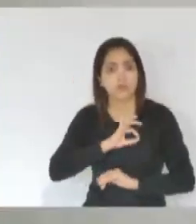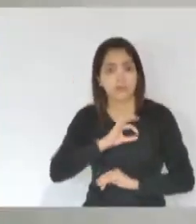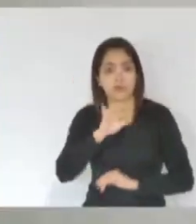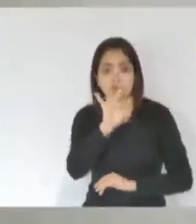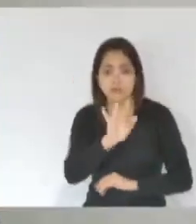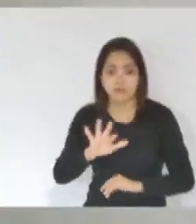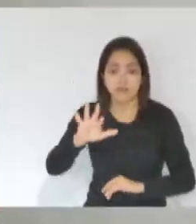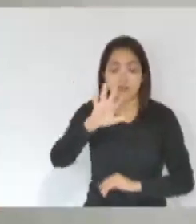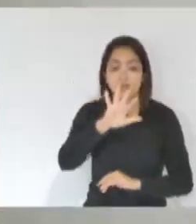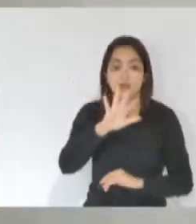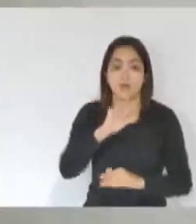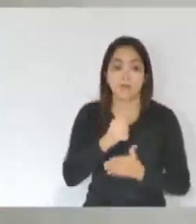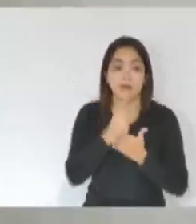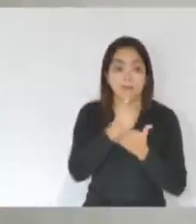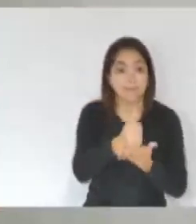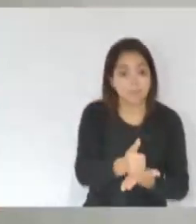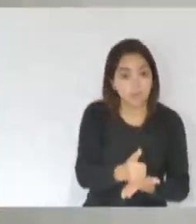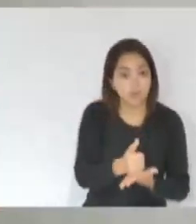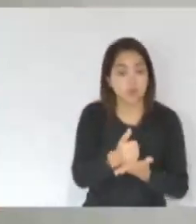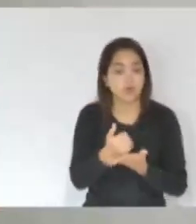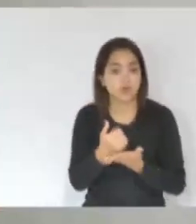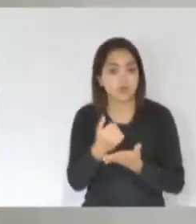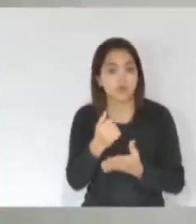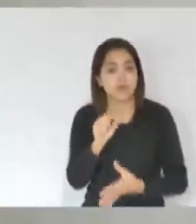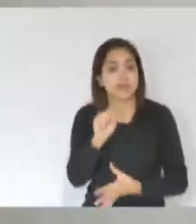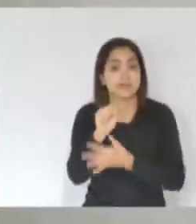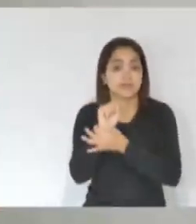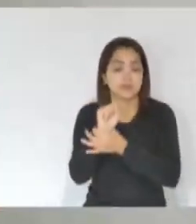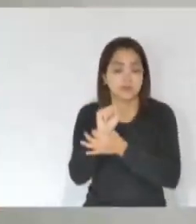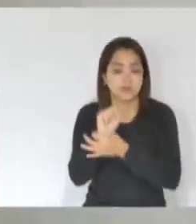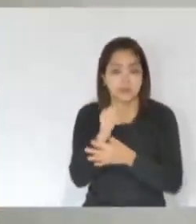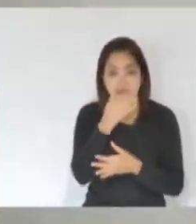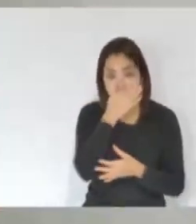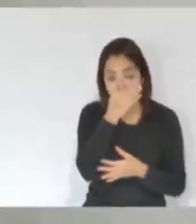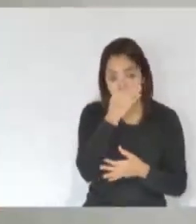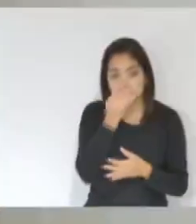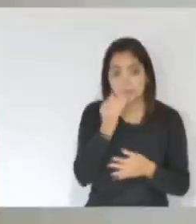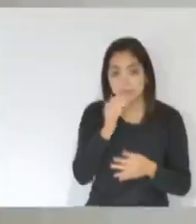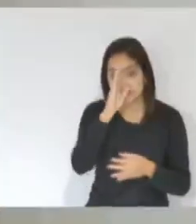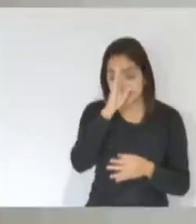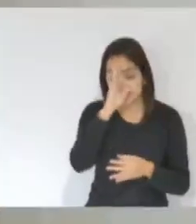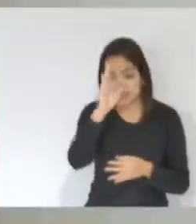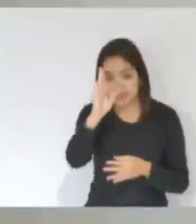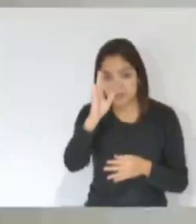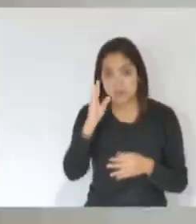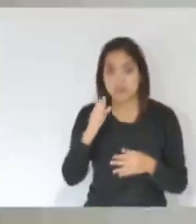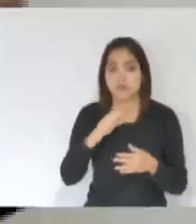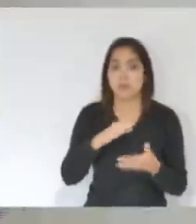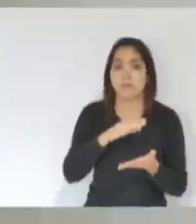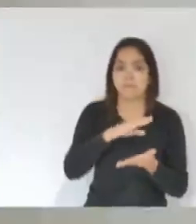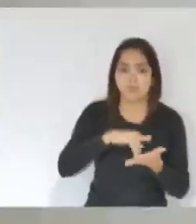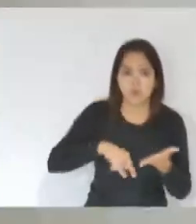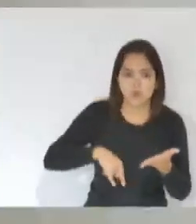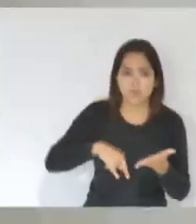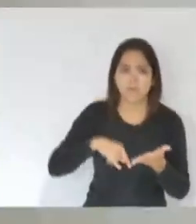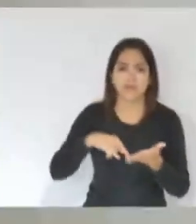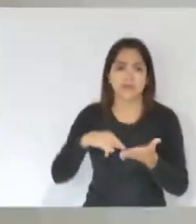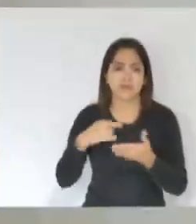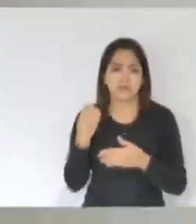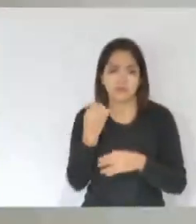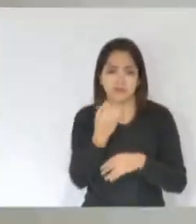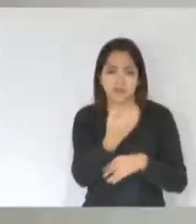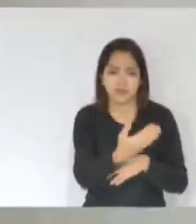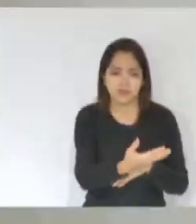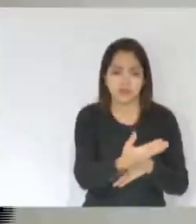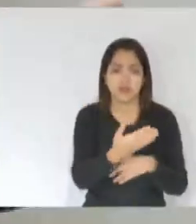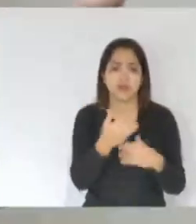reforço do sistema de segurança da cidade, como principalmente para emissão de passaportes, enfim, facilitação de